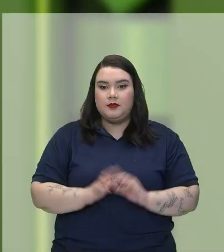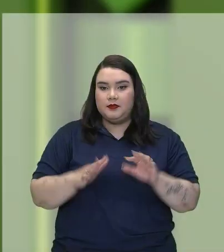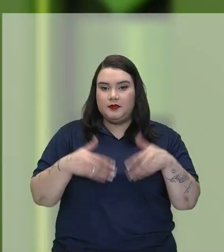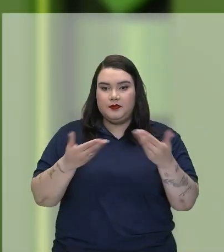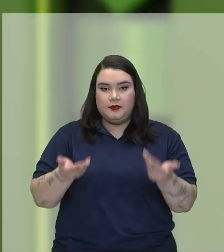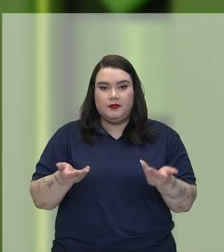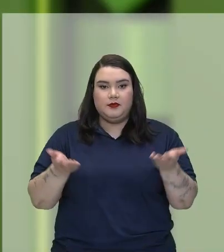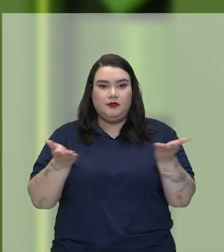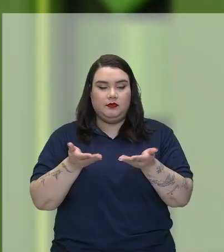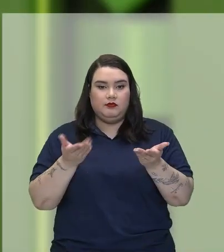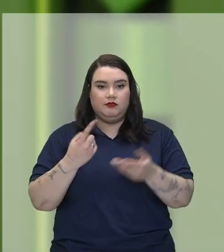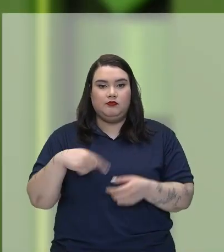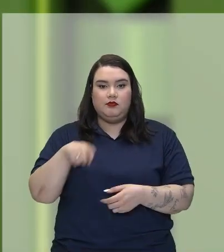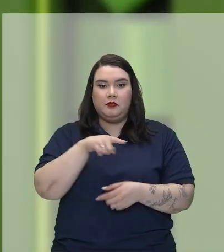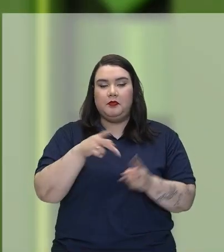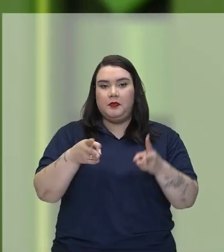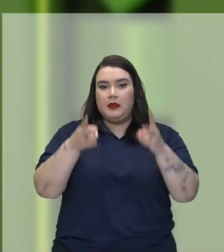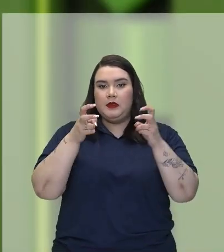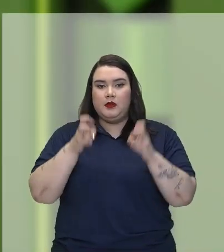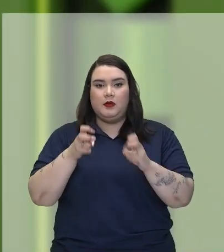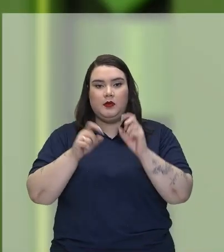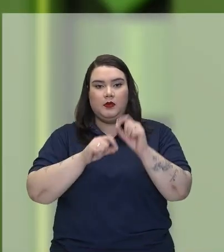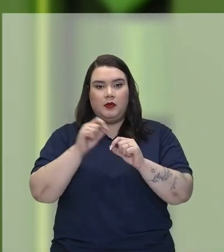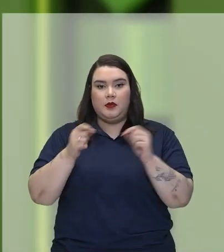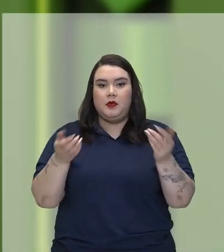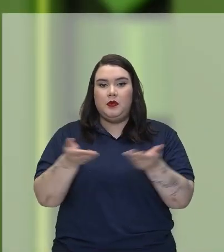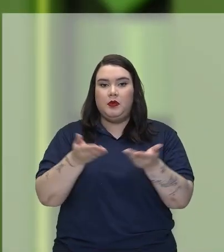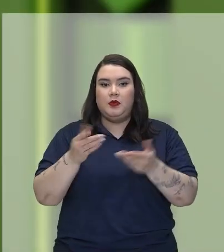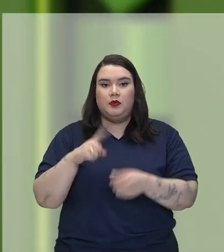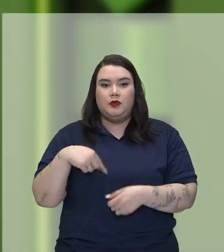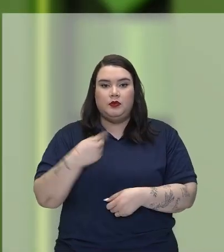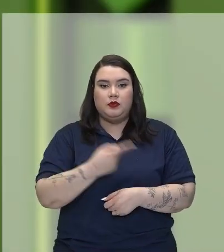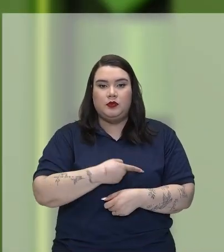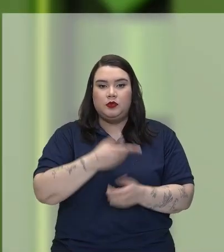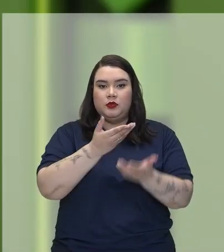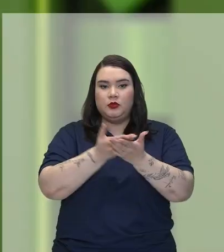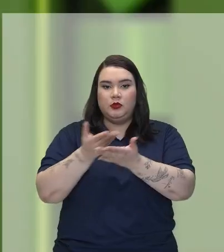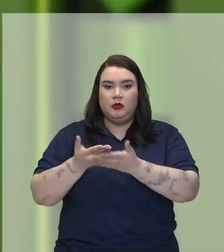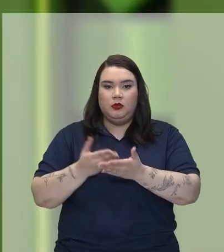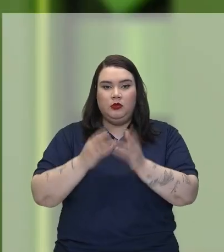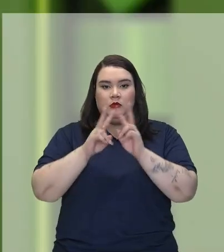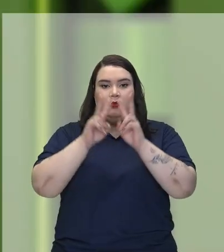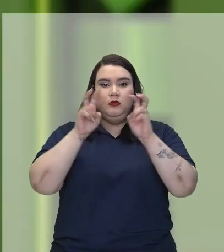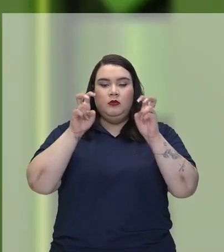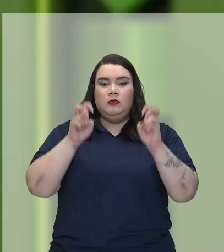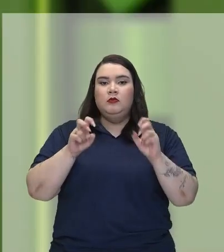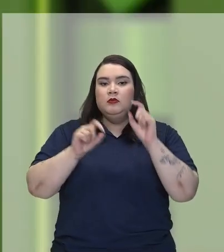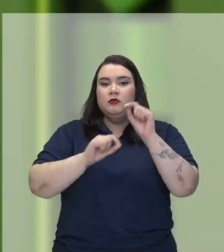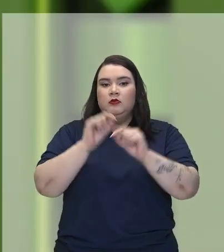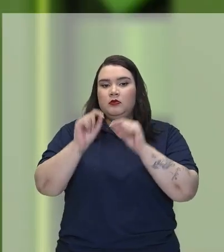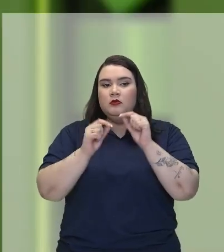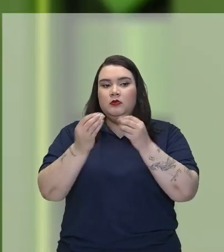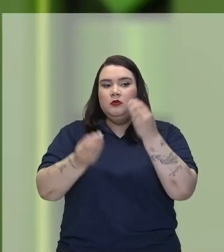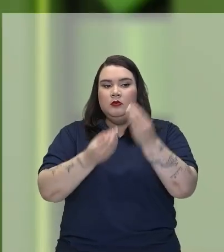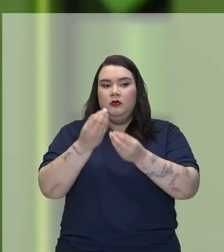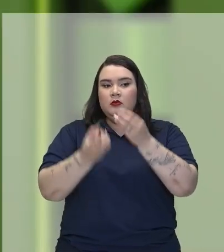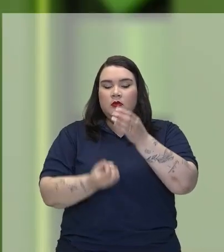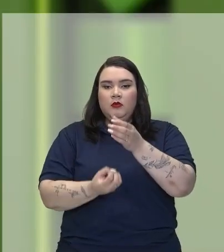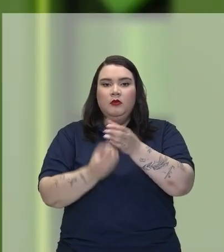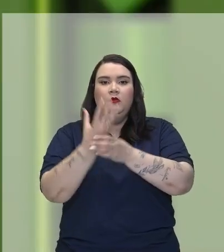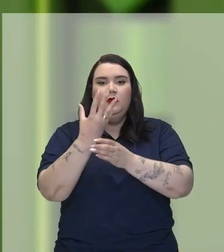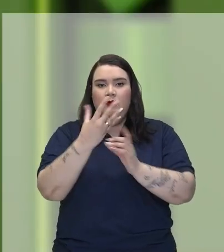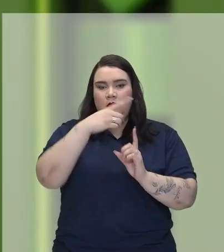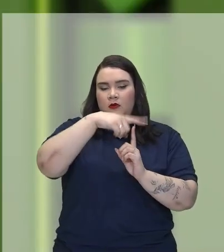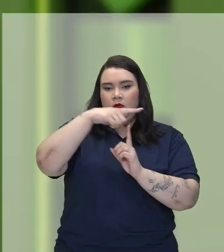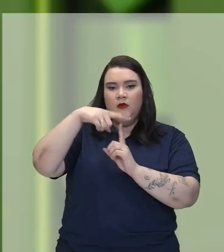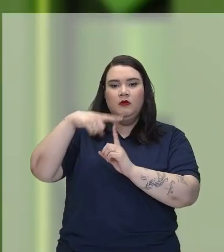Muito bem, né? Então, como vocês puderam observar, hoje vamos falar sobre a origem das espécies. E aí, para a gente dar